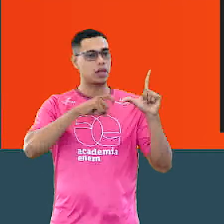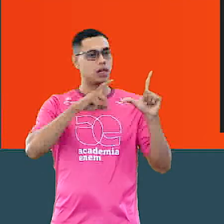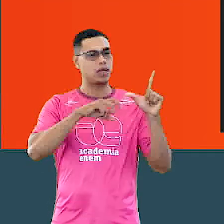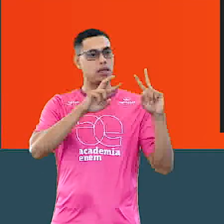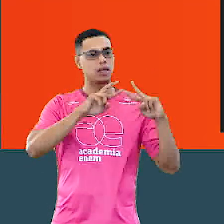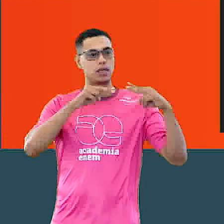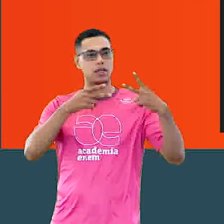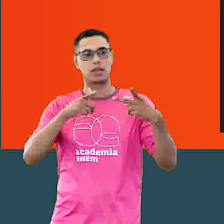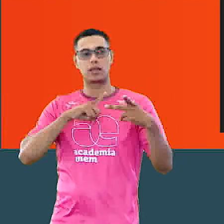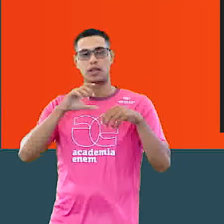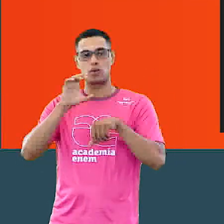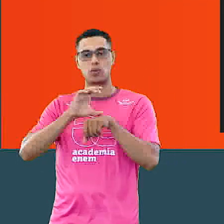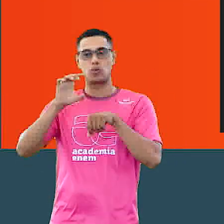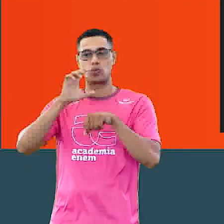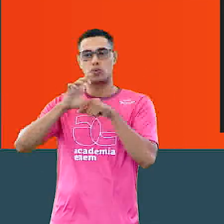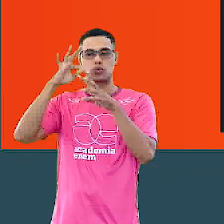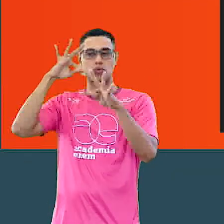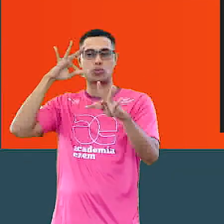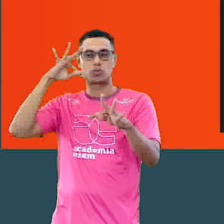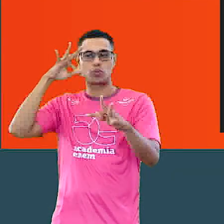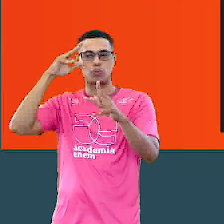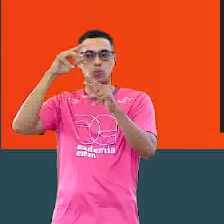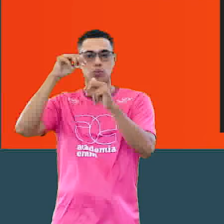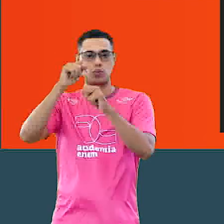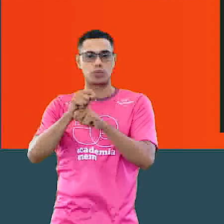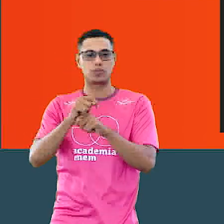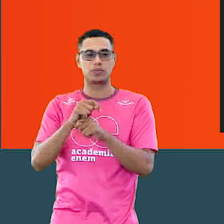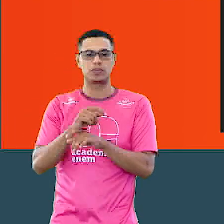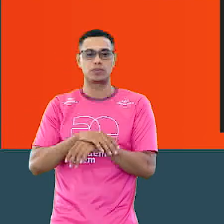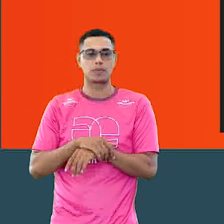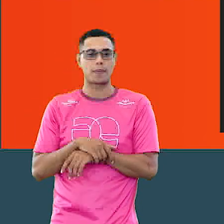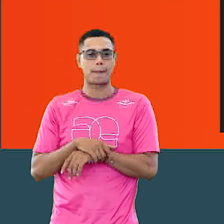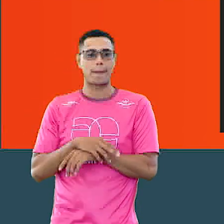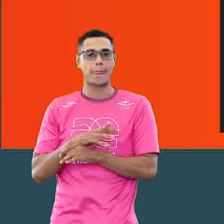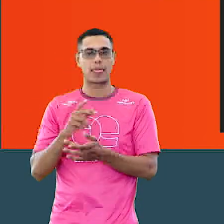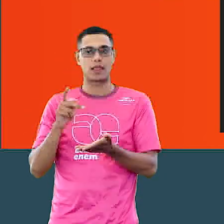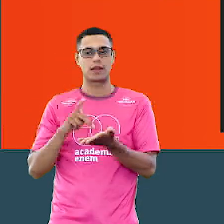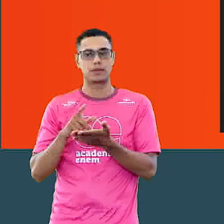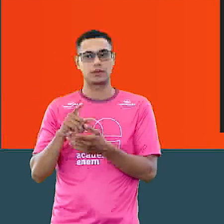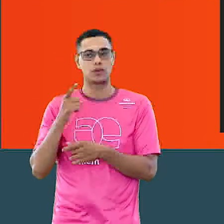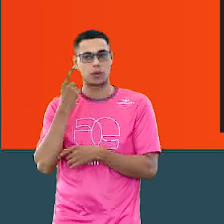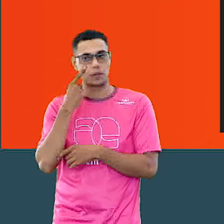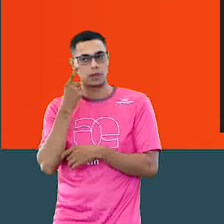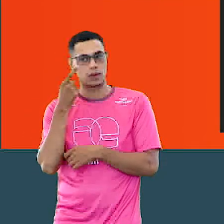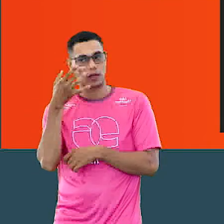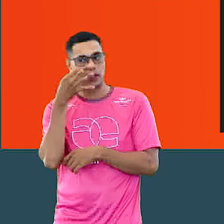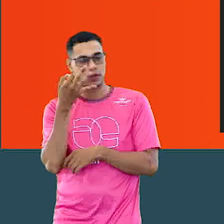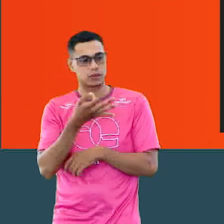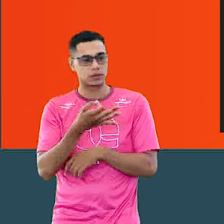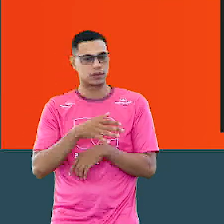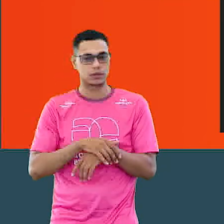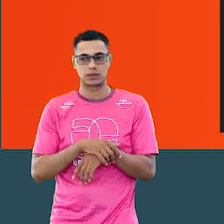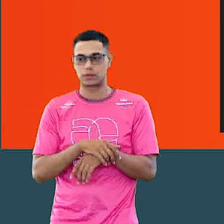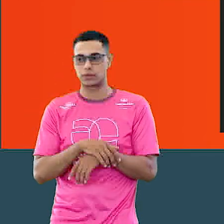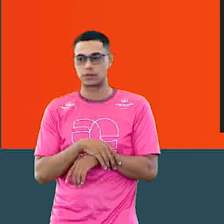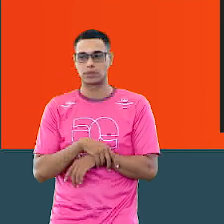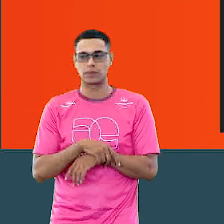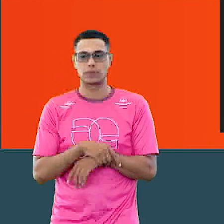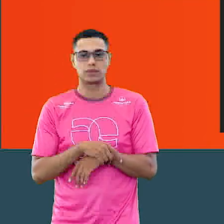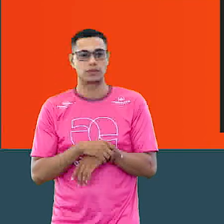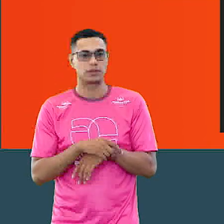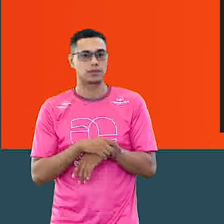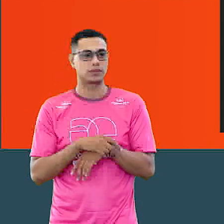os cursos. Gente, é inadmissível, olha o que eu vou dizer aqui, olha para